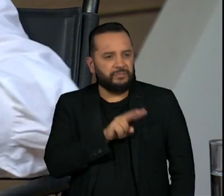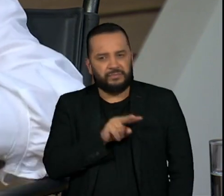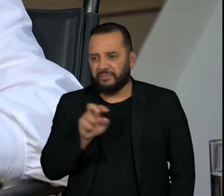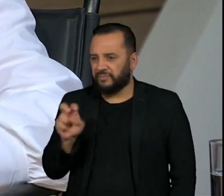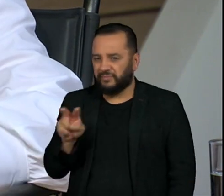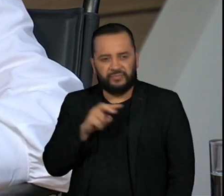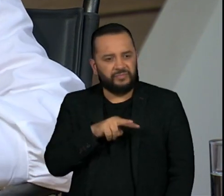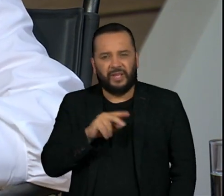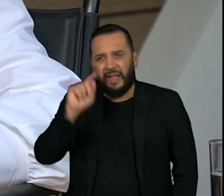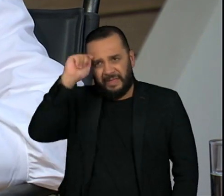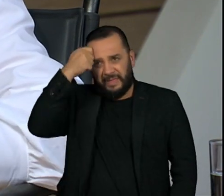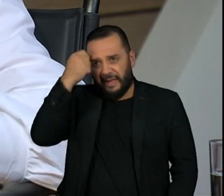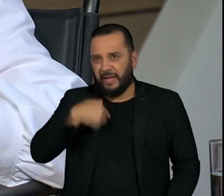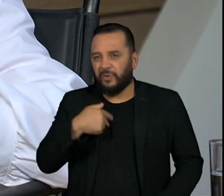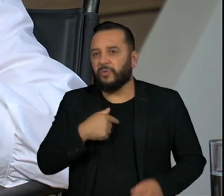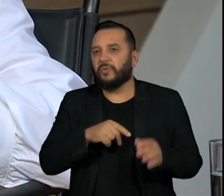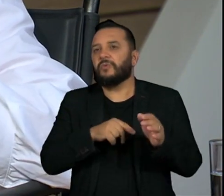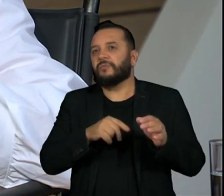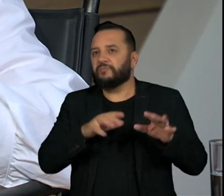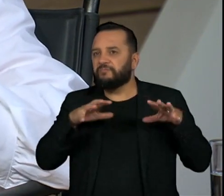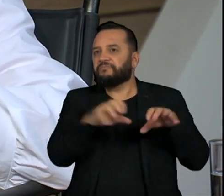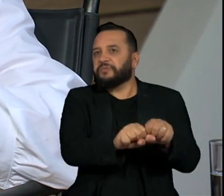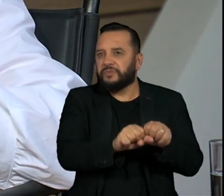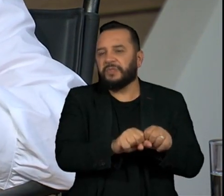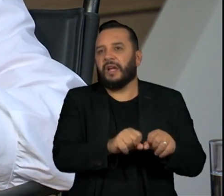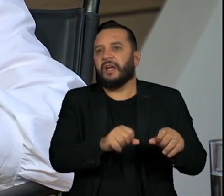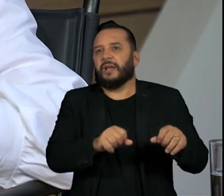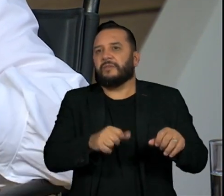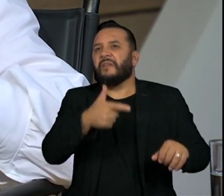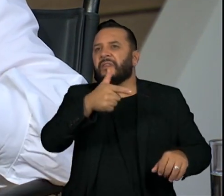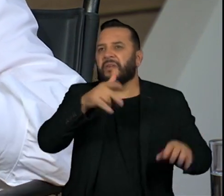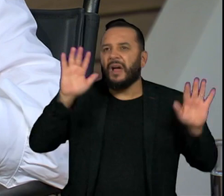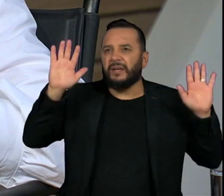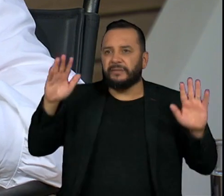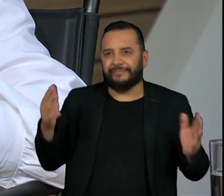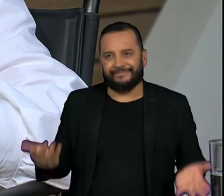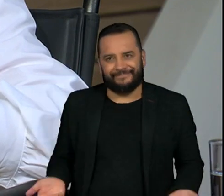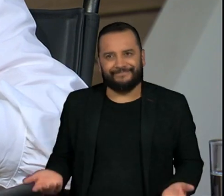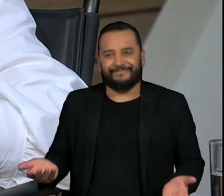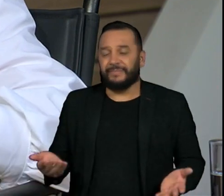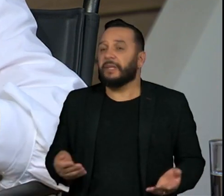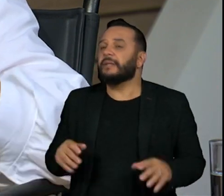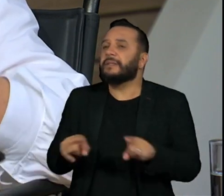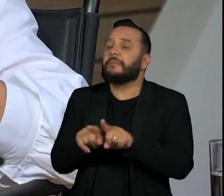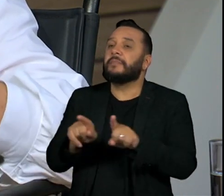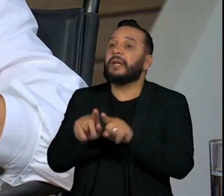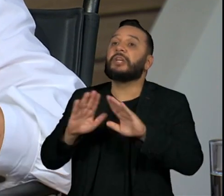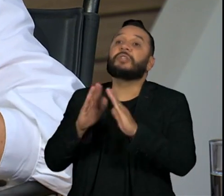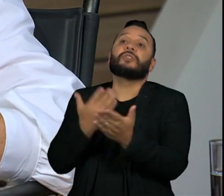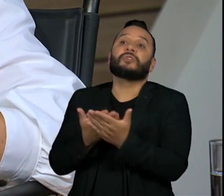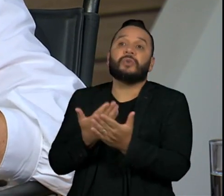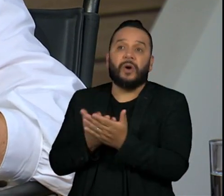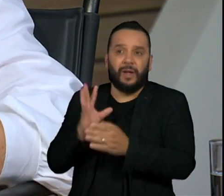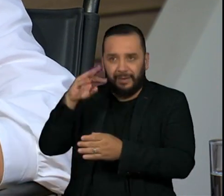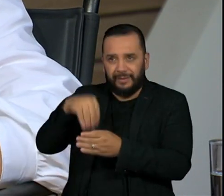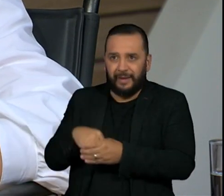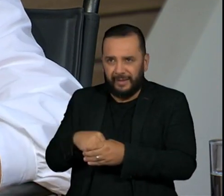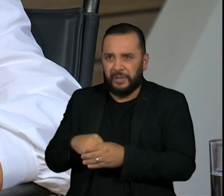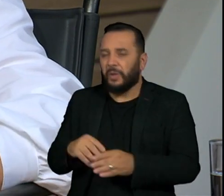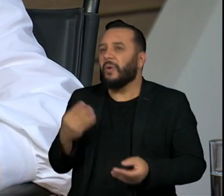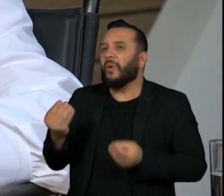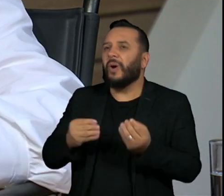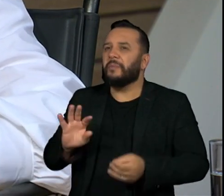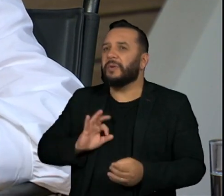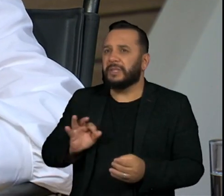motivo. Então, como se daria, minha preocupação, meu medo, essa revista dentro das escolas, que muitos defendem, né?